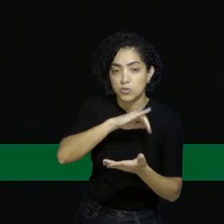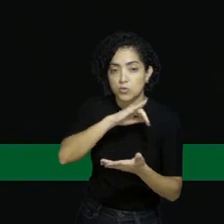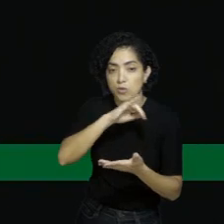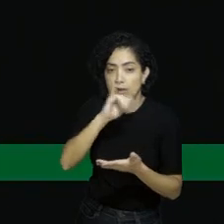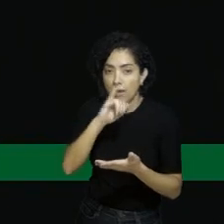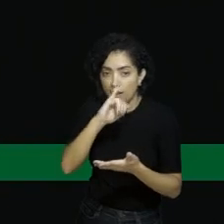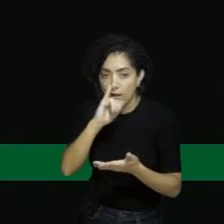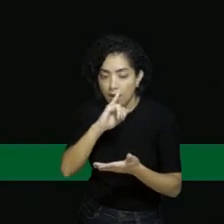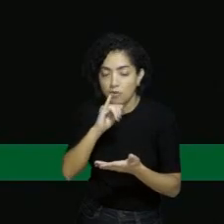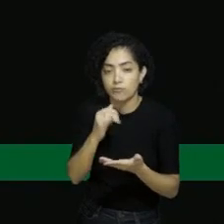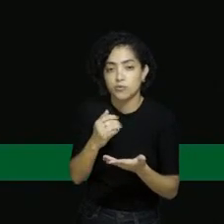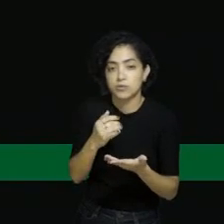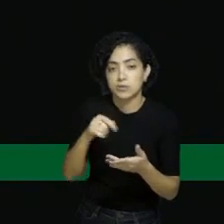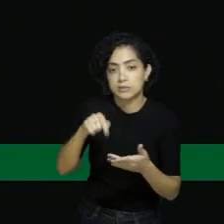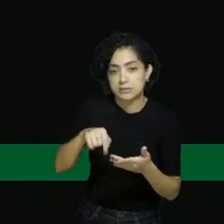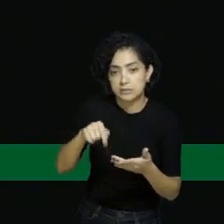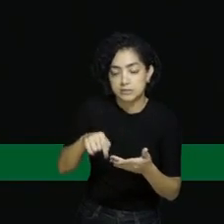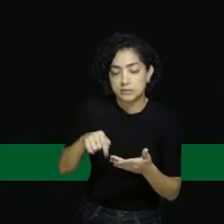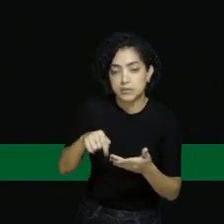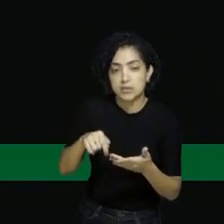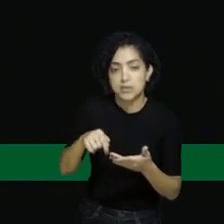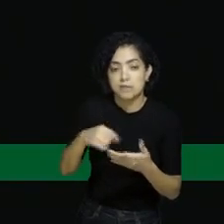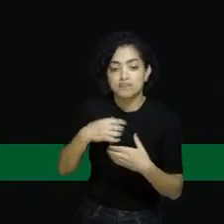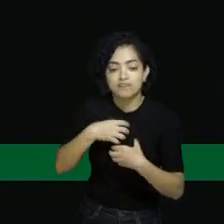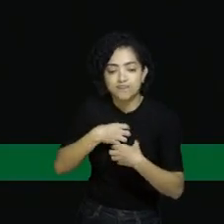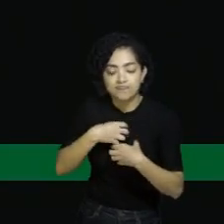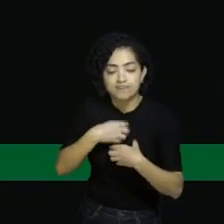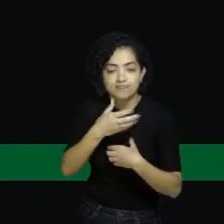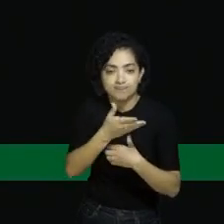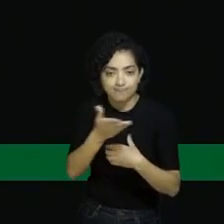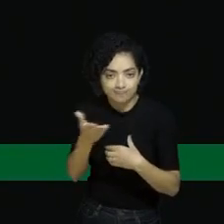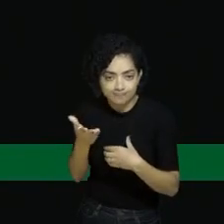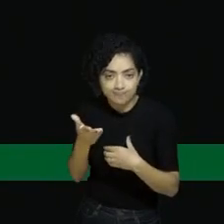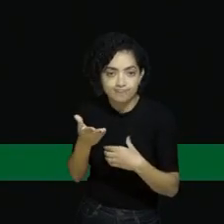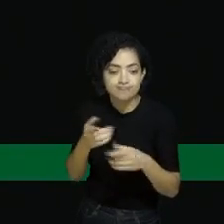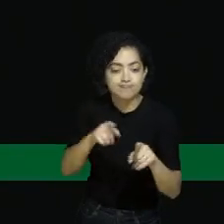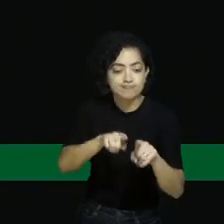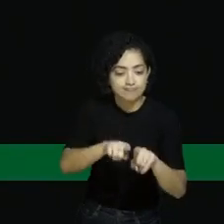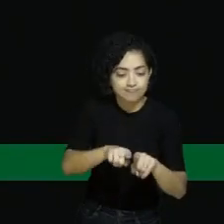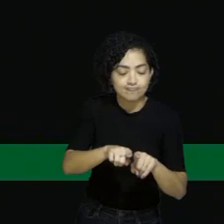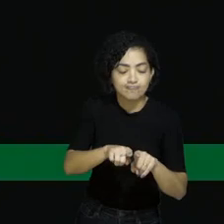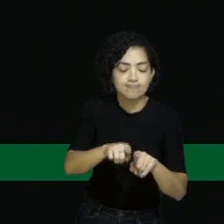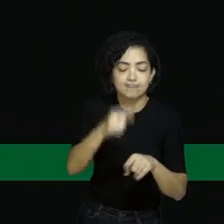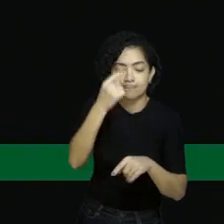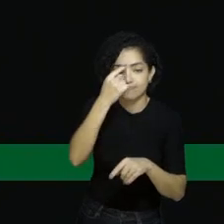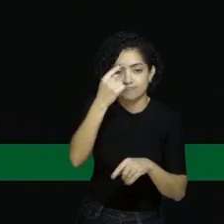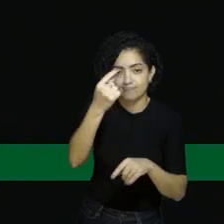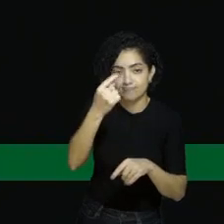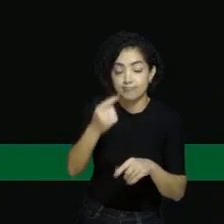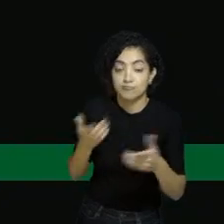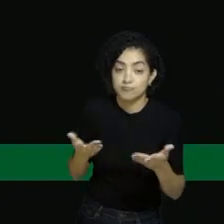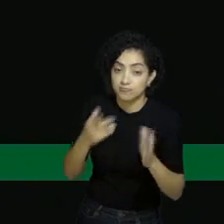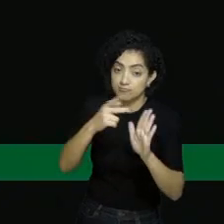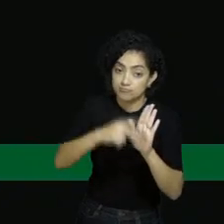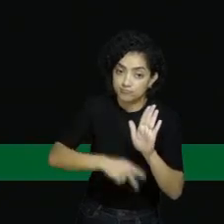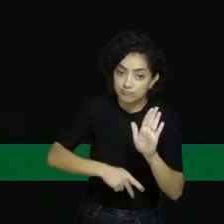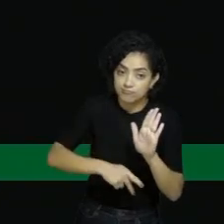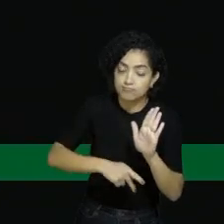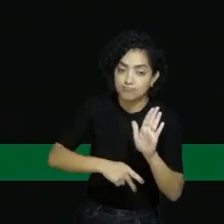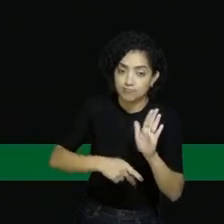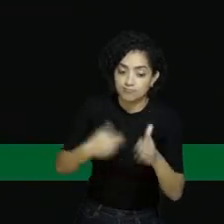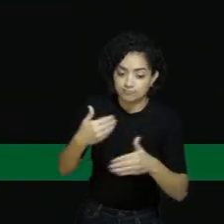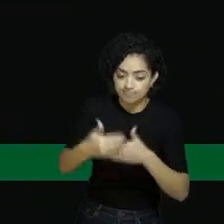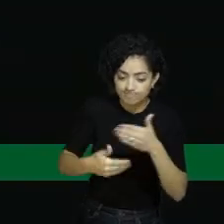para sensibilizá-los ainda mais de que sejam parceiros dessa ideia, já que os projetos estão em fase